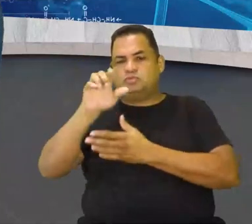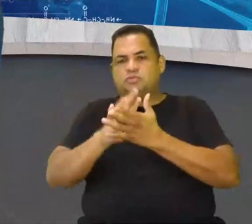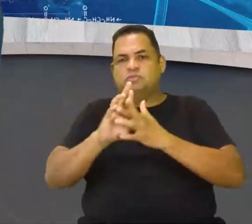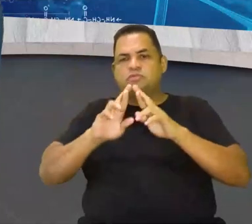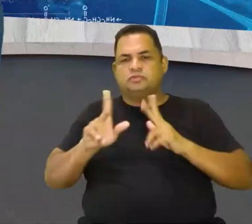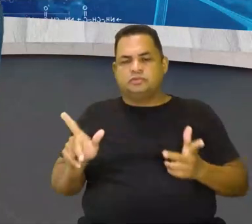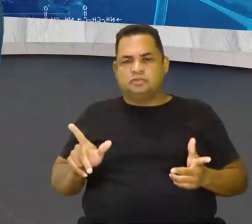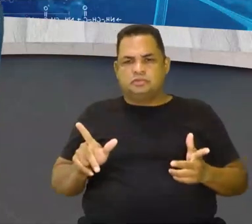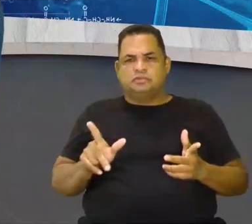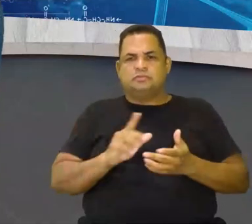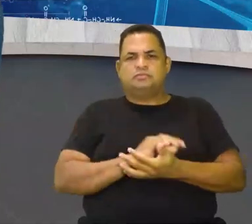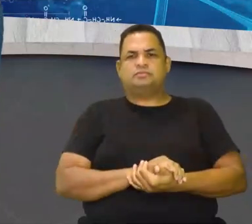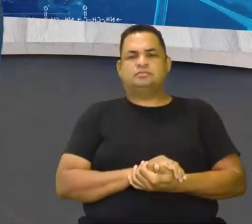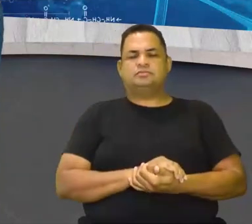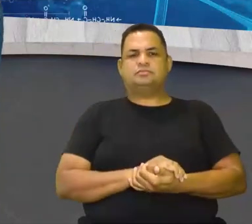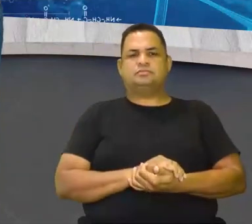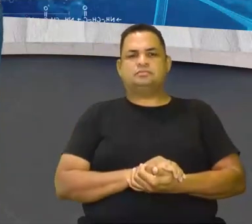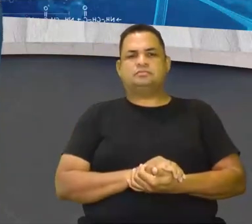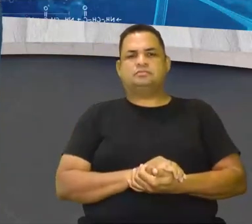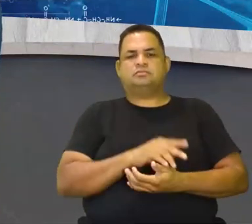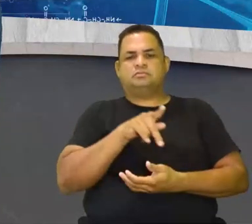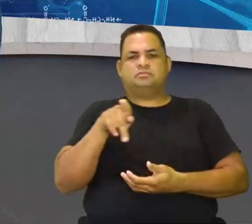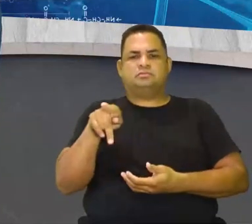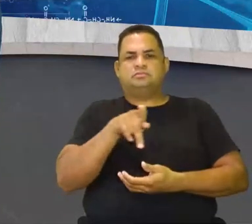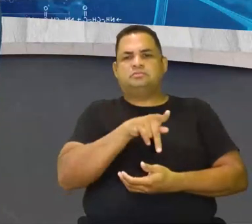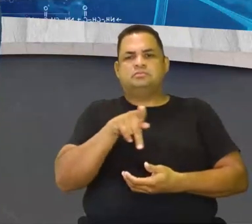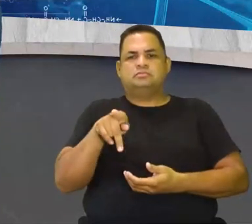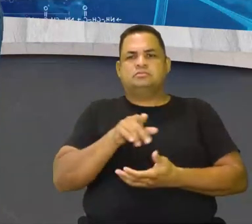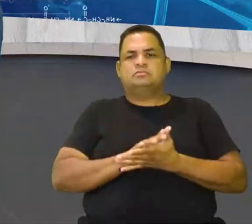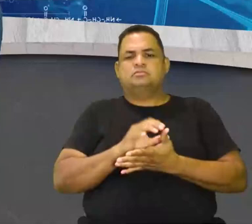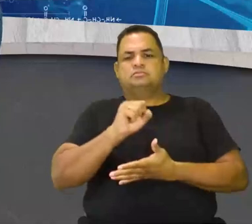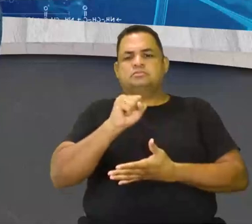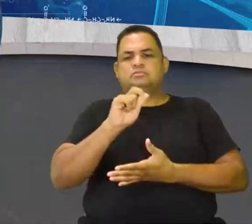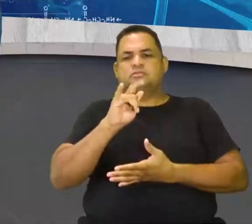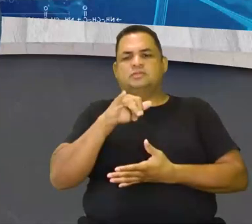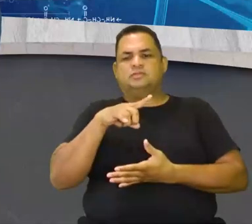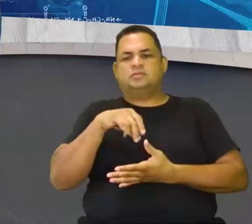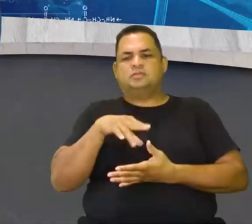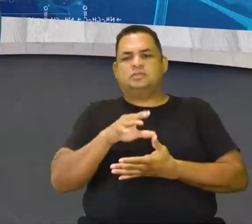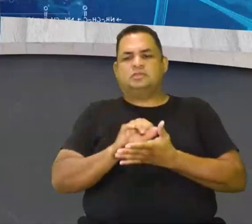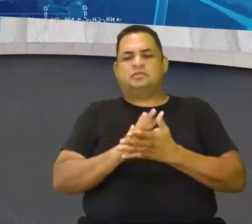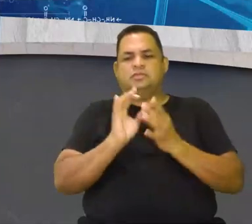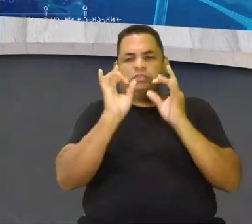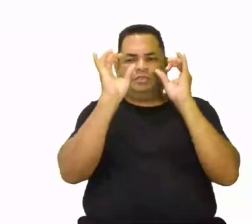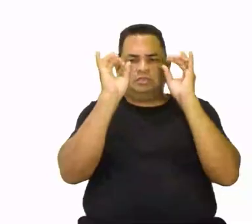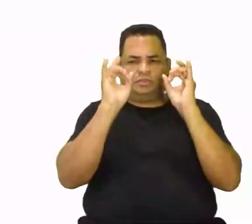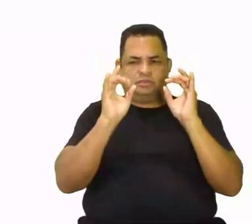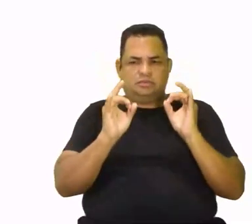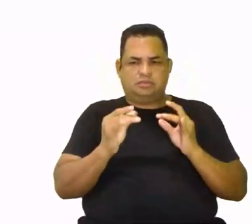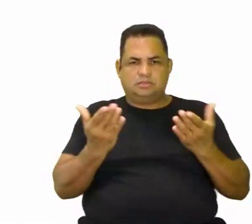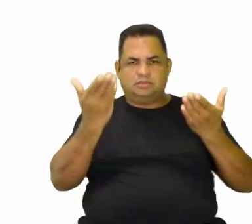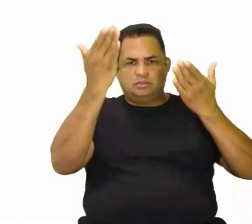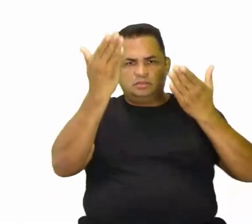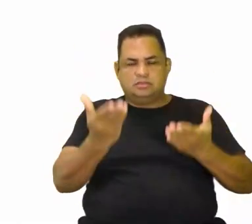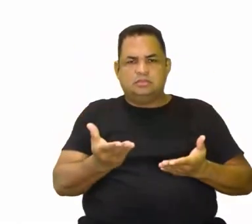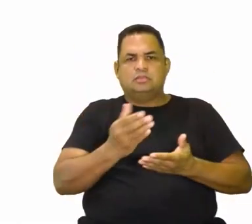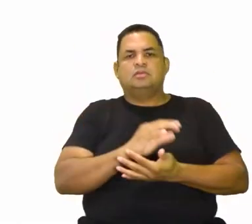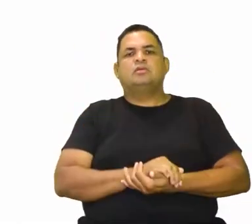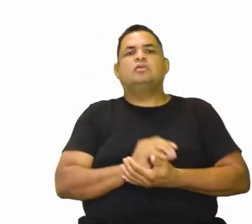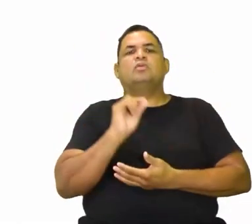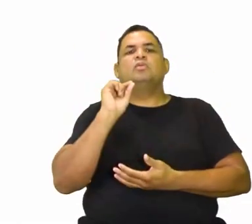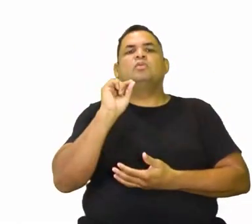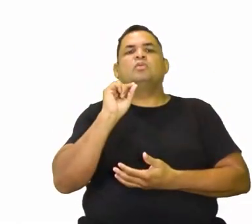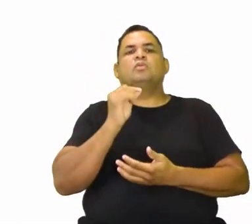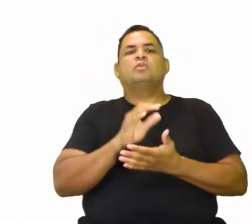diferente. Exatamente. Certo? E aí a professora Sabrina agora vai detalhar muito mais para você o